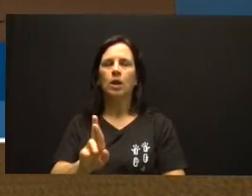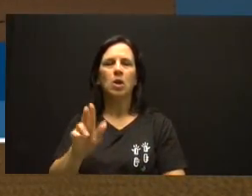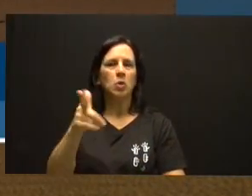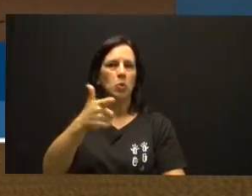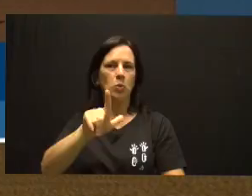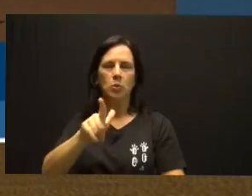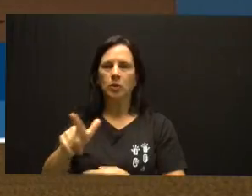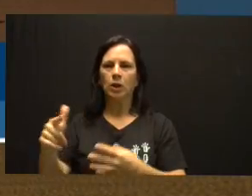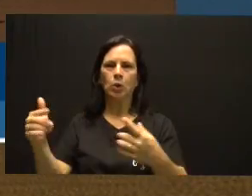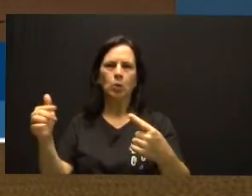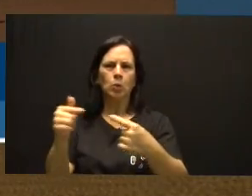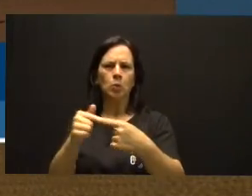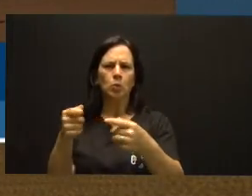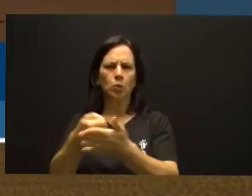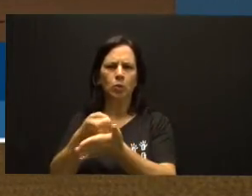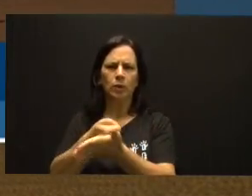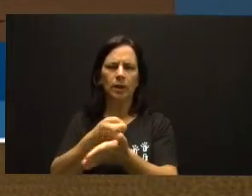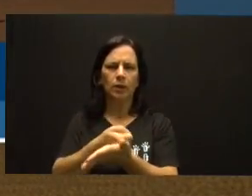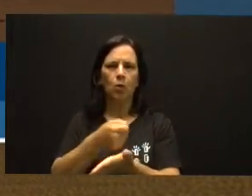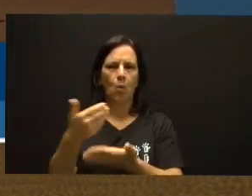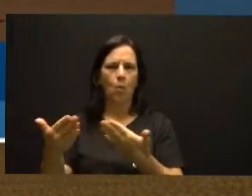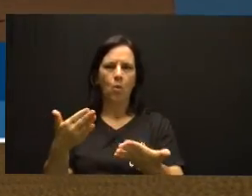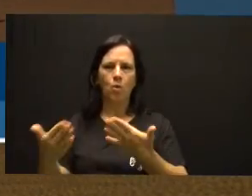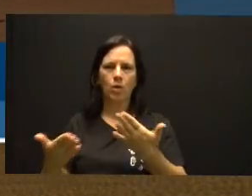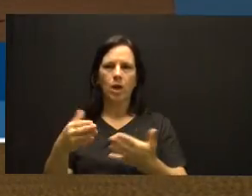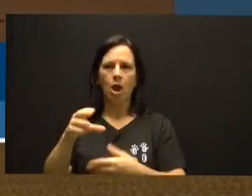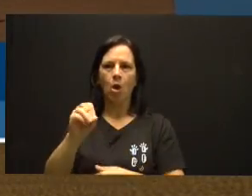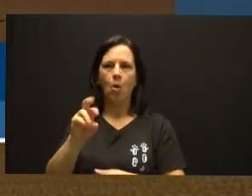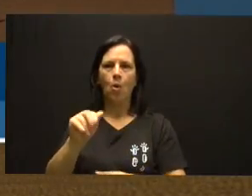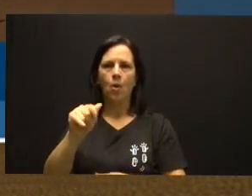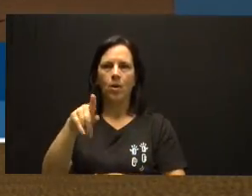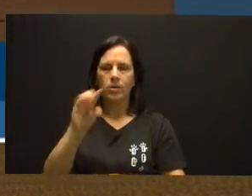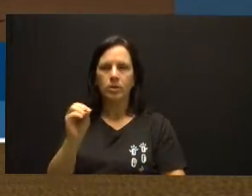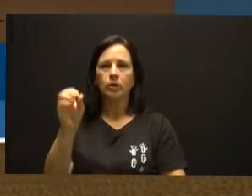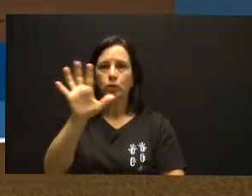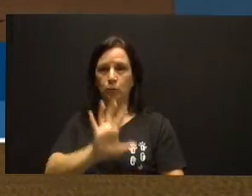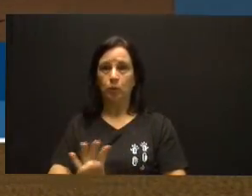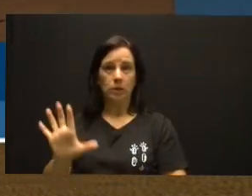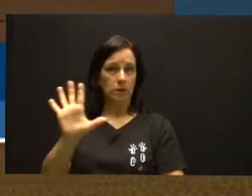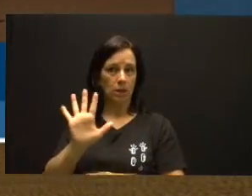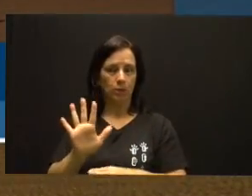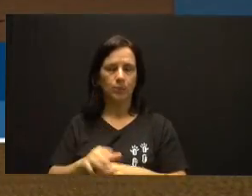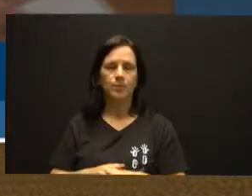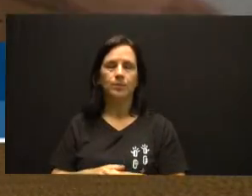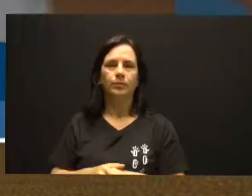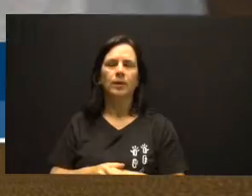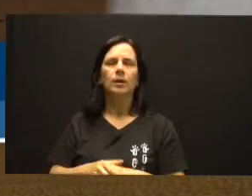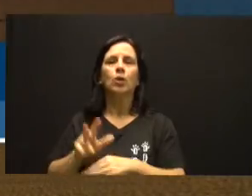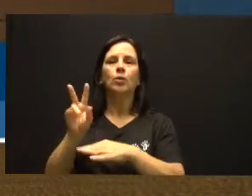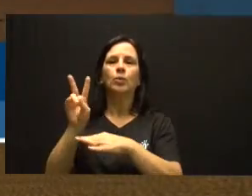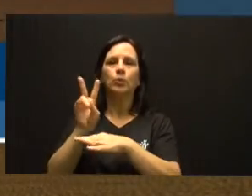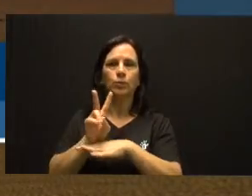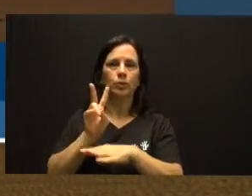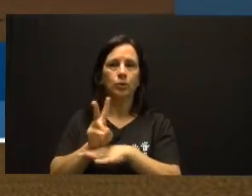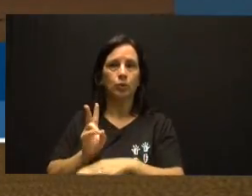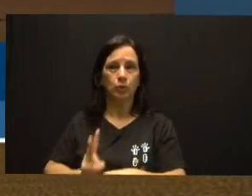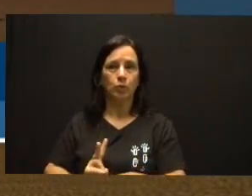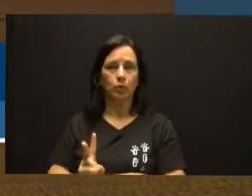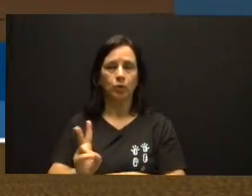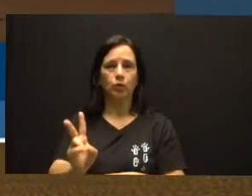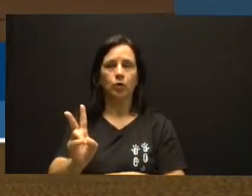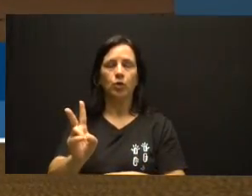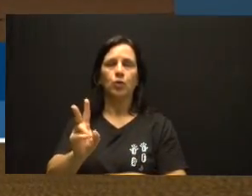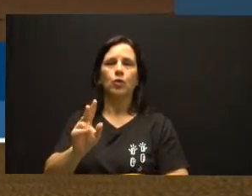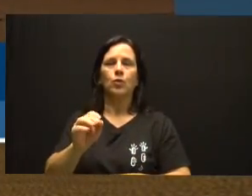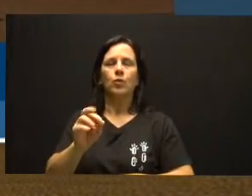relação de subordinação com qualquer outro órgão do Estado. Entretanto, a manutenção de sua estrutura